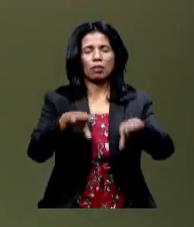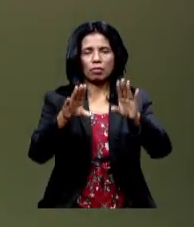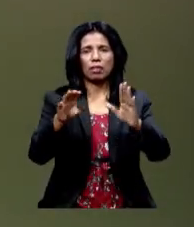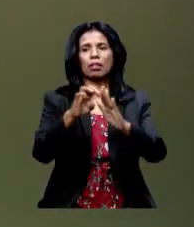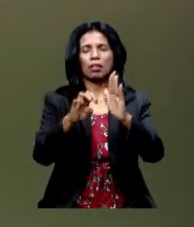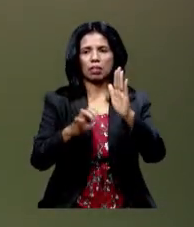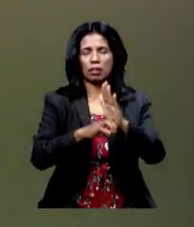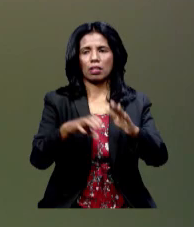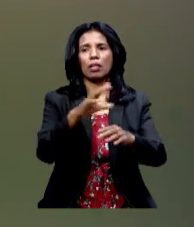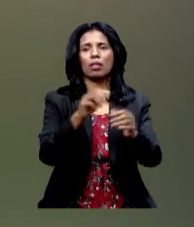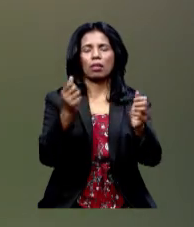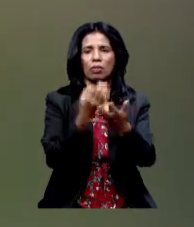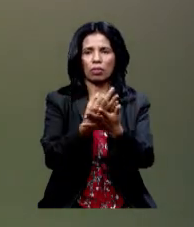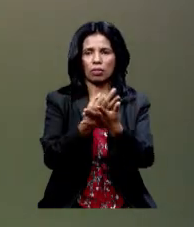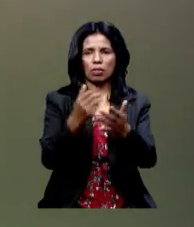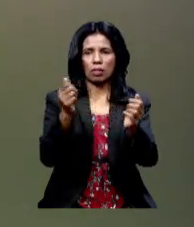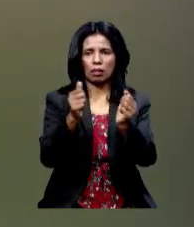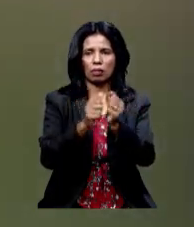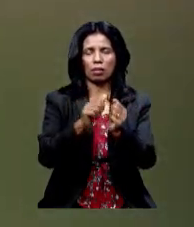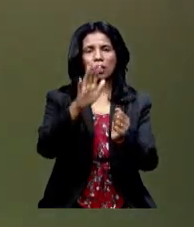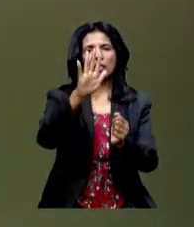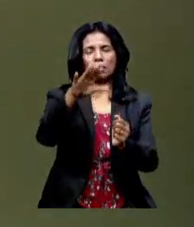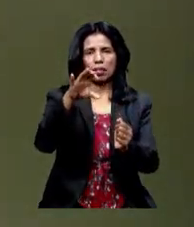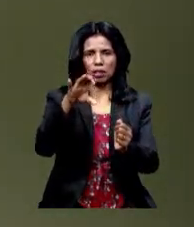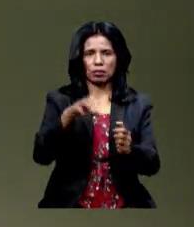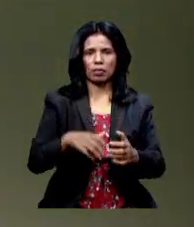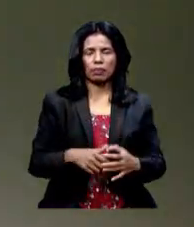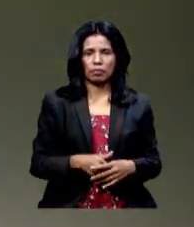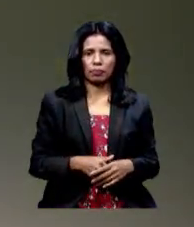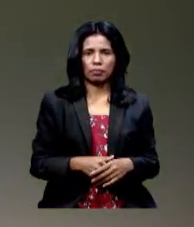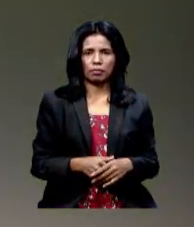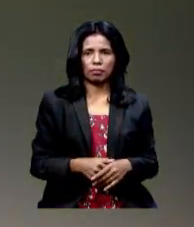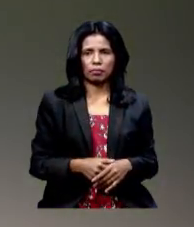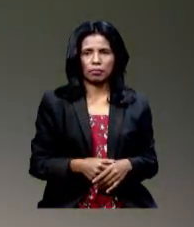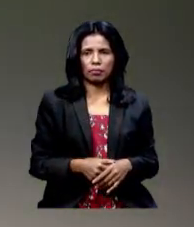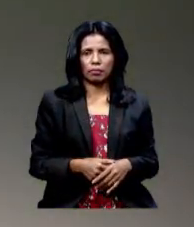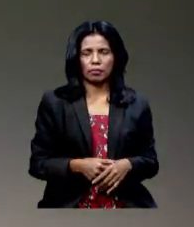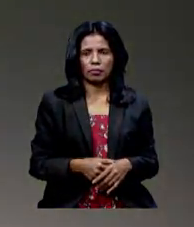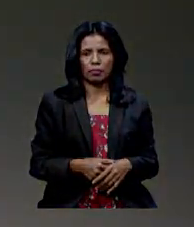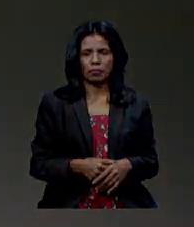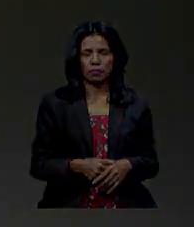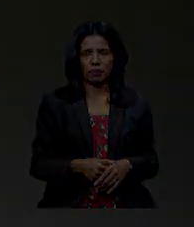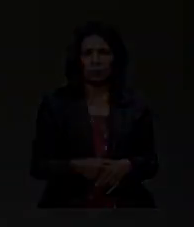no raio montante Osan Riungatus Lima Resen. Emerenciana Martins, Lamberto da Silva, Gemen.